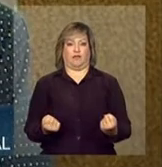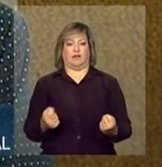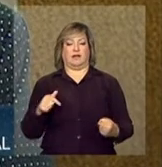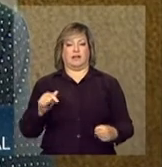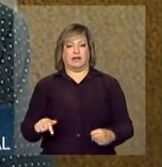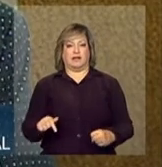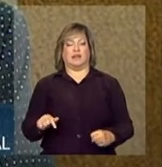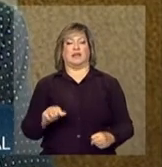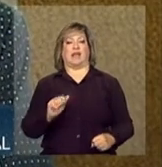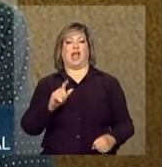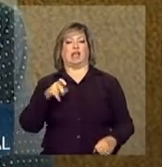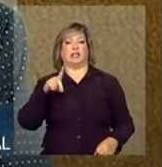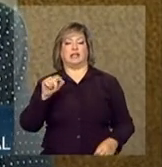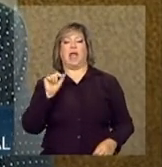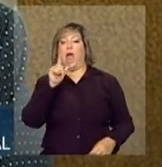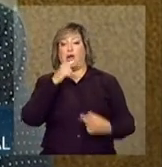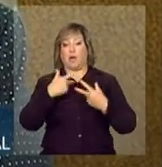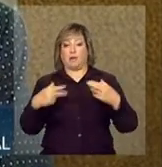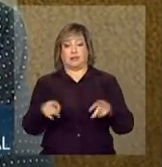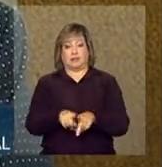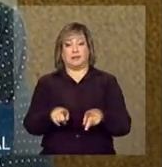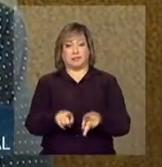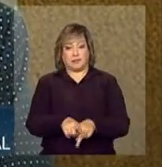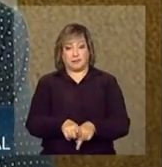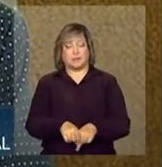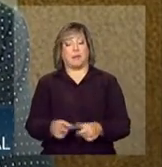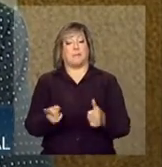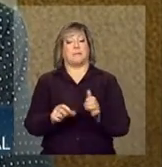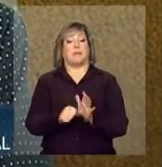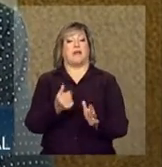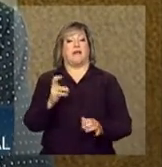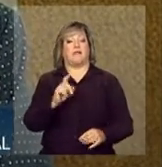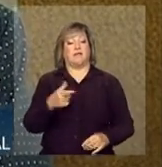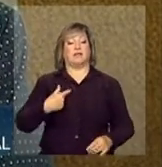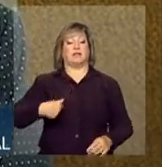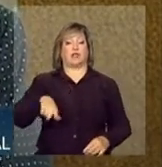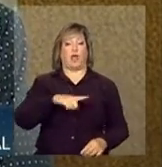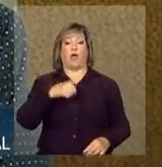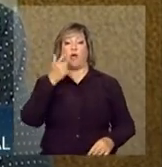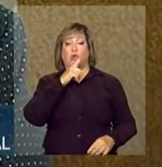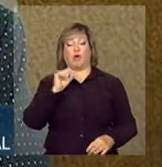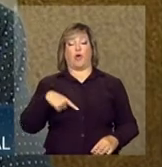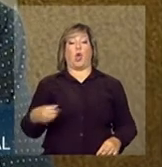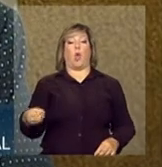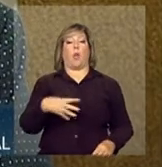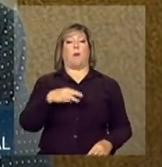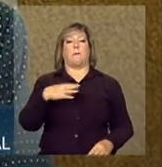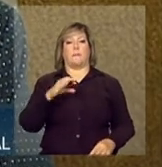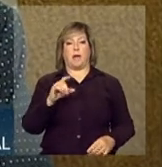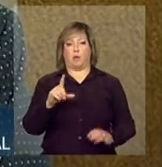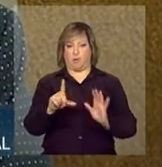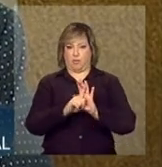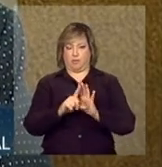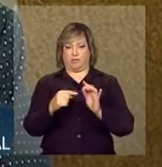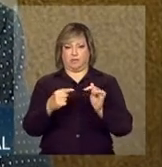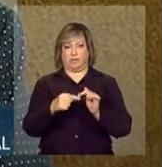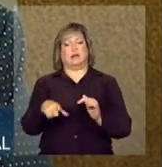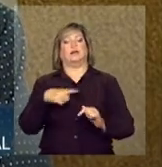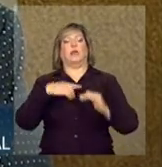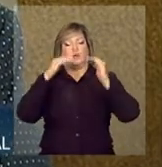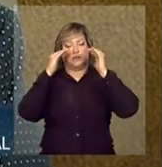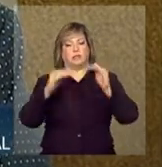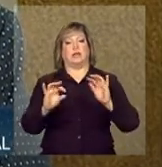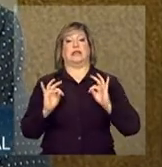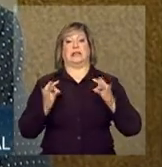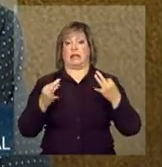de águas também. Pela primeira vez, nós conseguimos construir um novo marco legal que reconhece